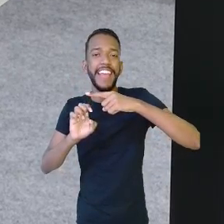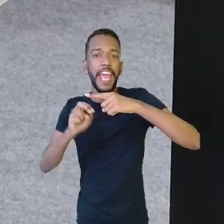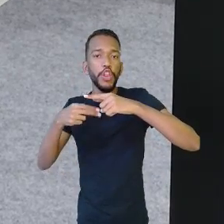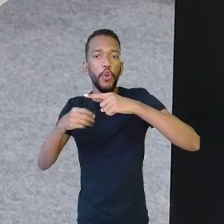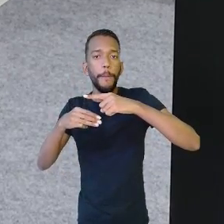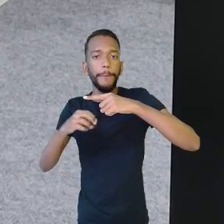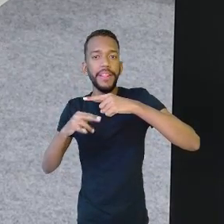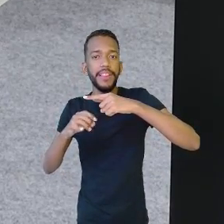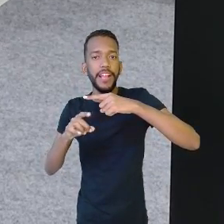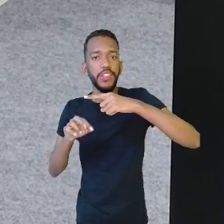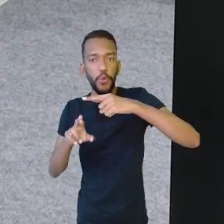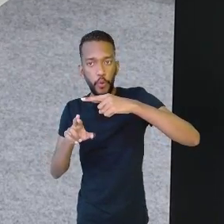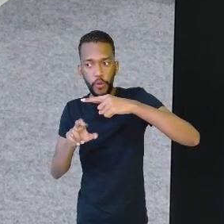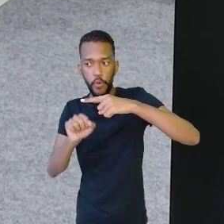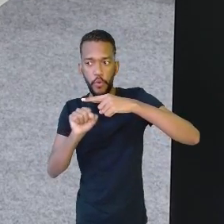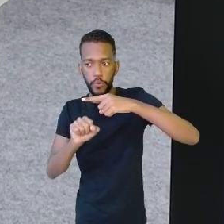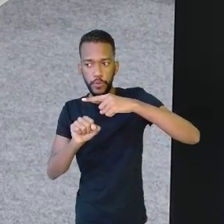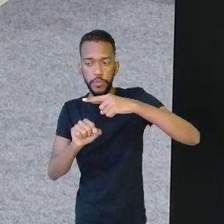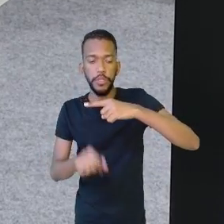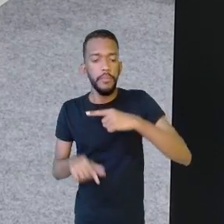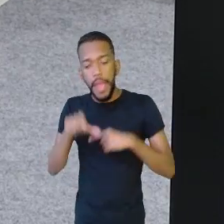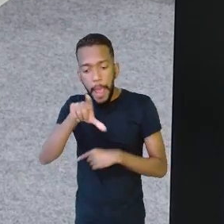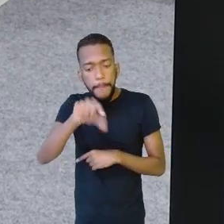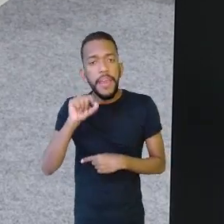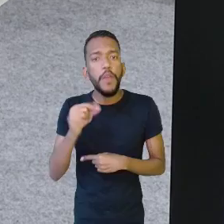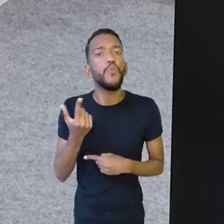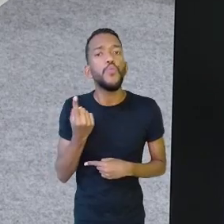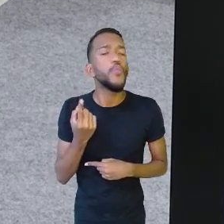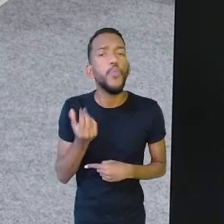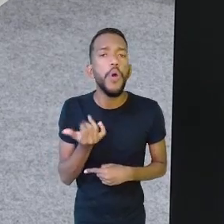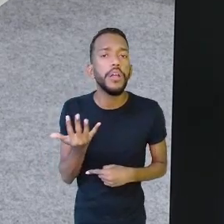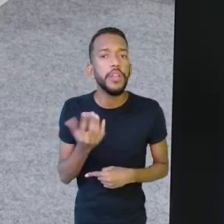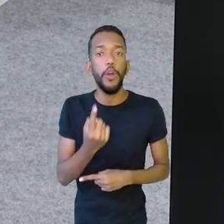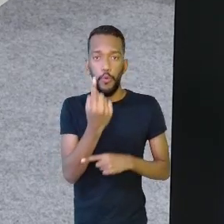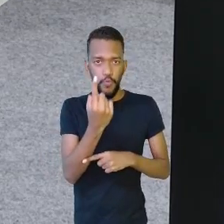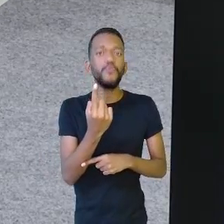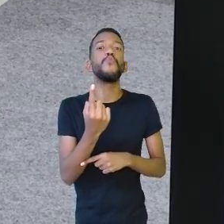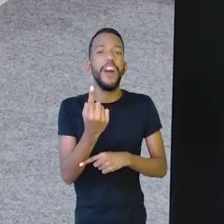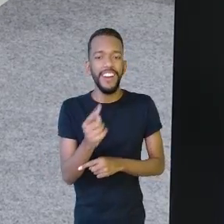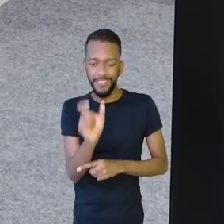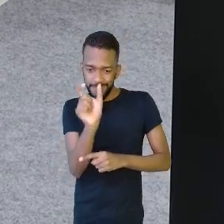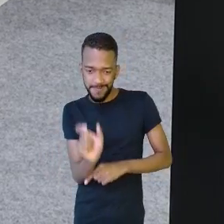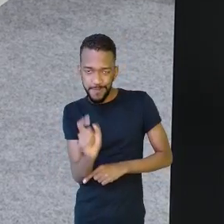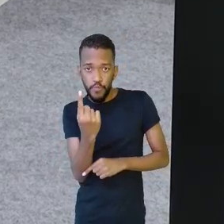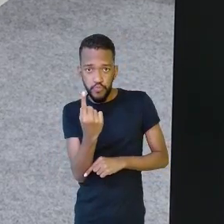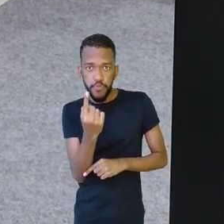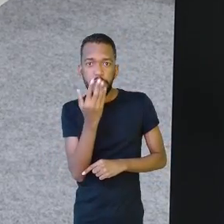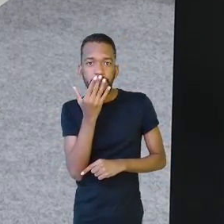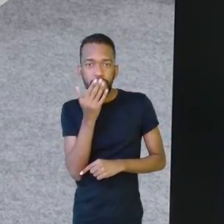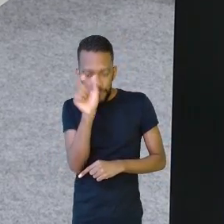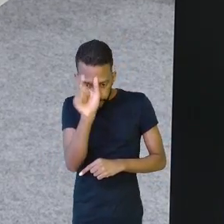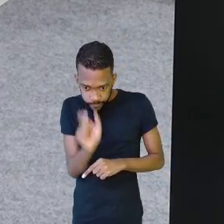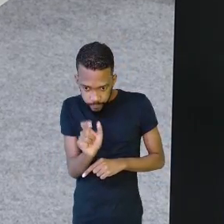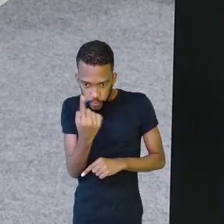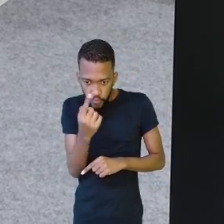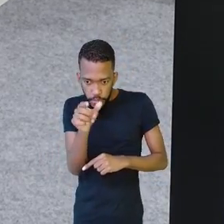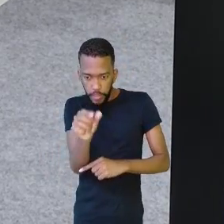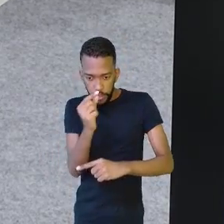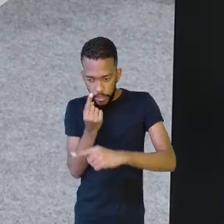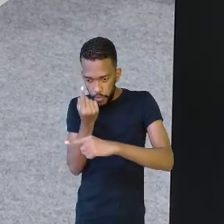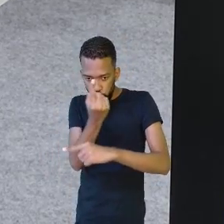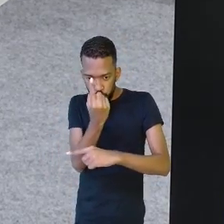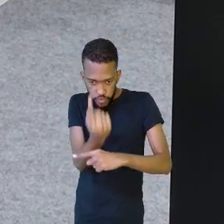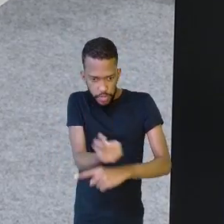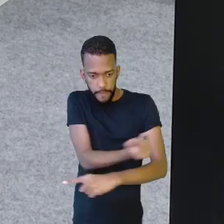quantas partes eu peguei desse inteiro? 1. Então, ó, o numeral vai ser